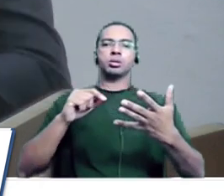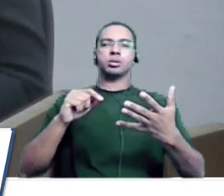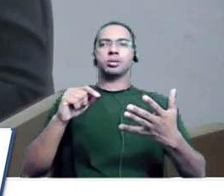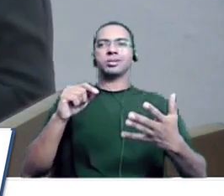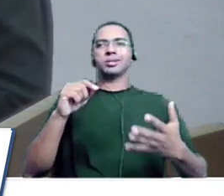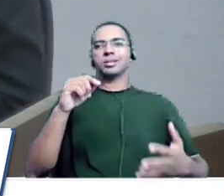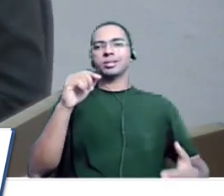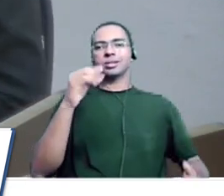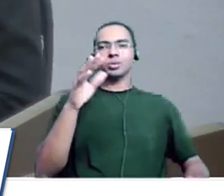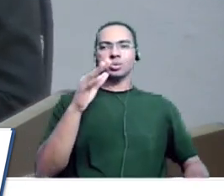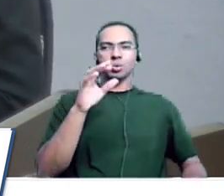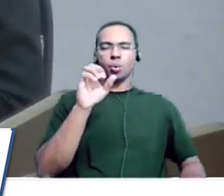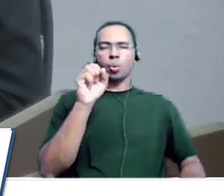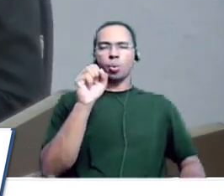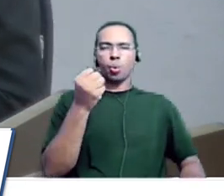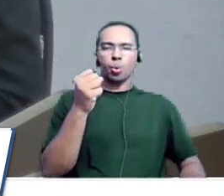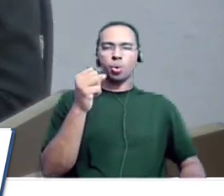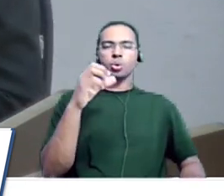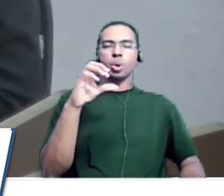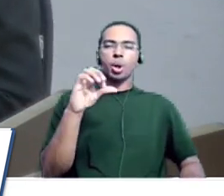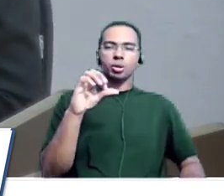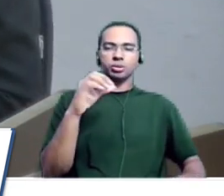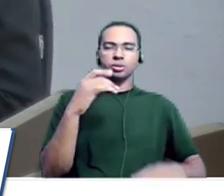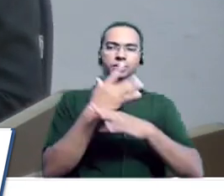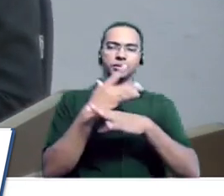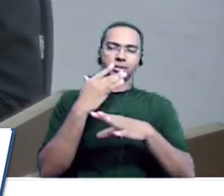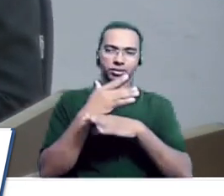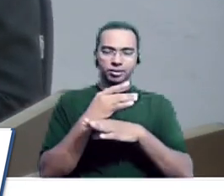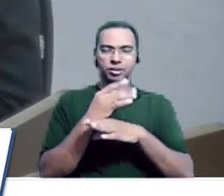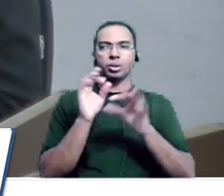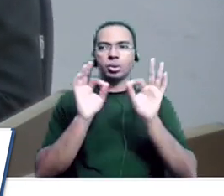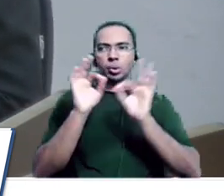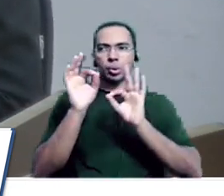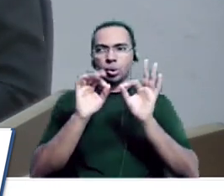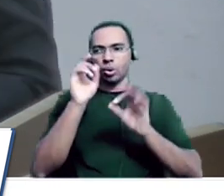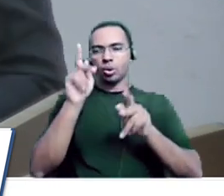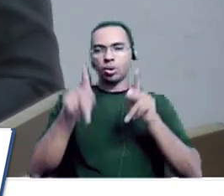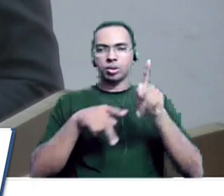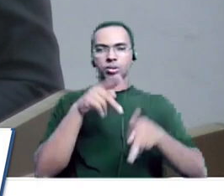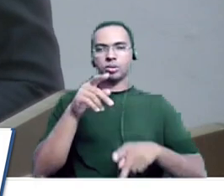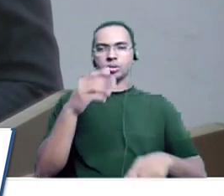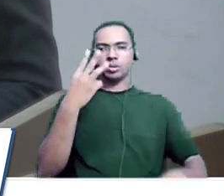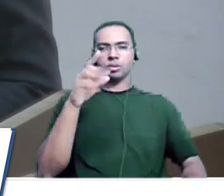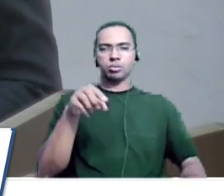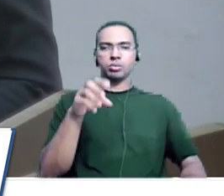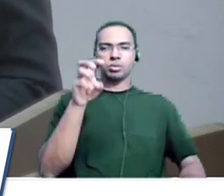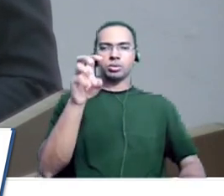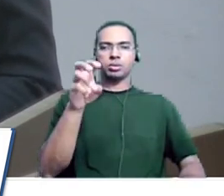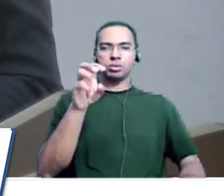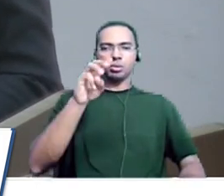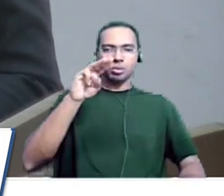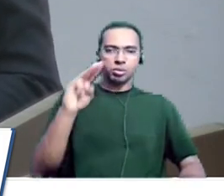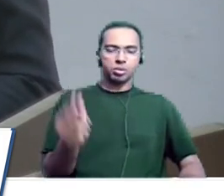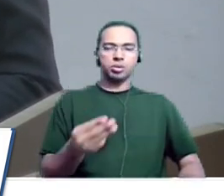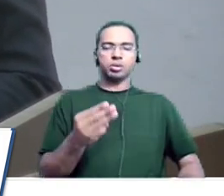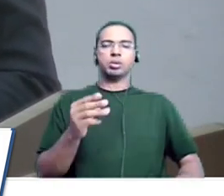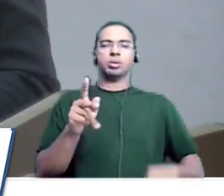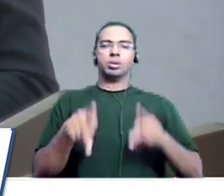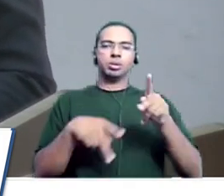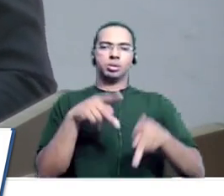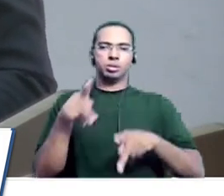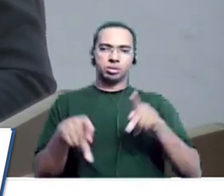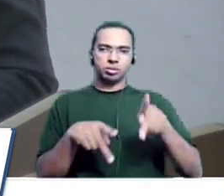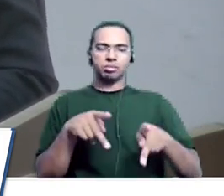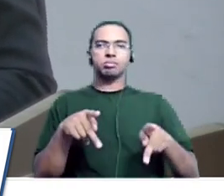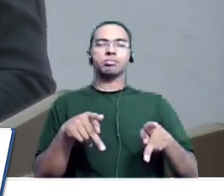Barra e Sertãozinho. Então, ele comanda aí uma população de 3,5 milhões de habitantes.